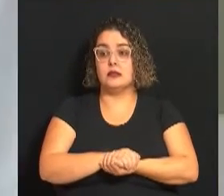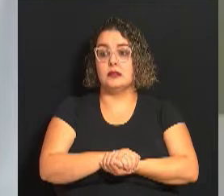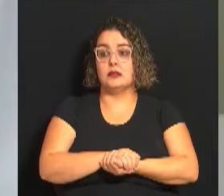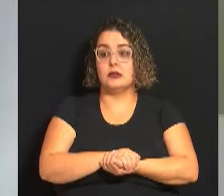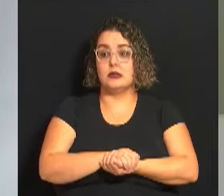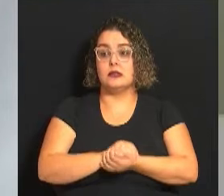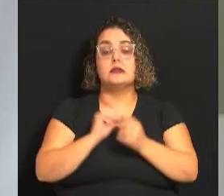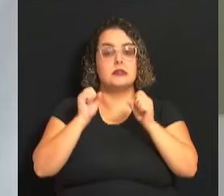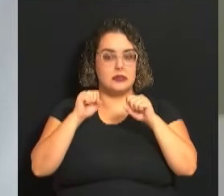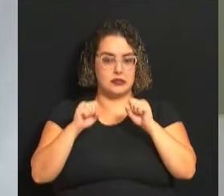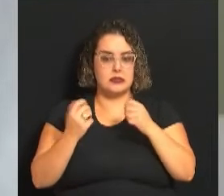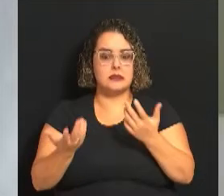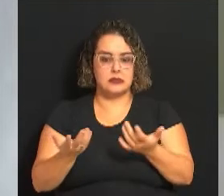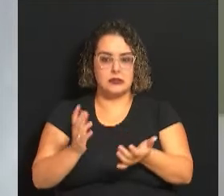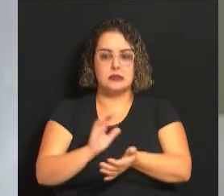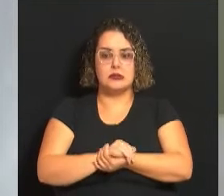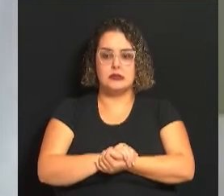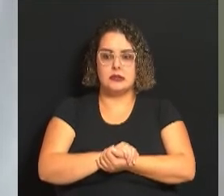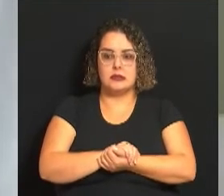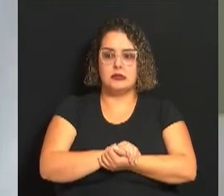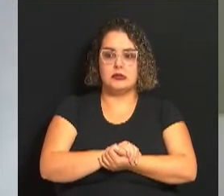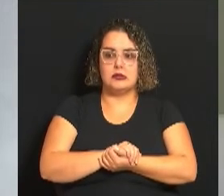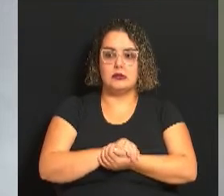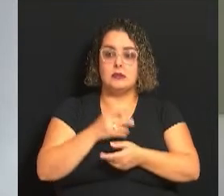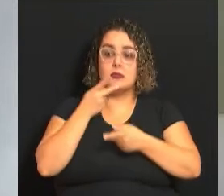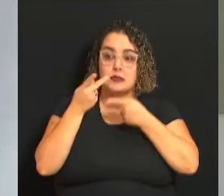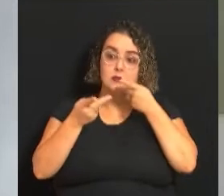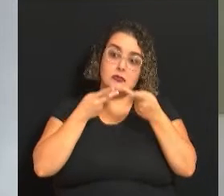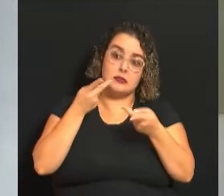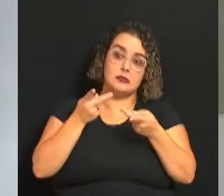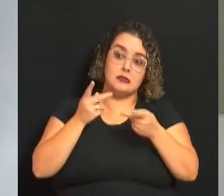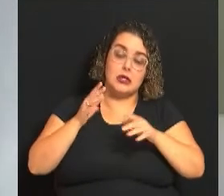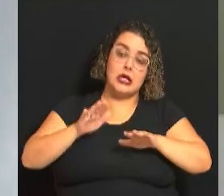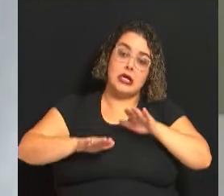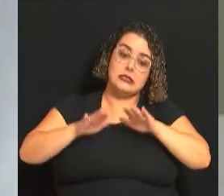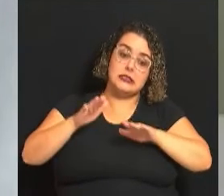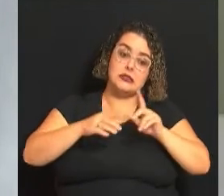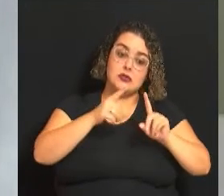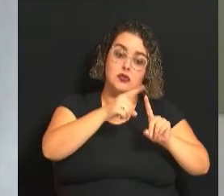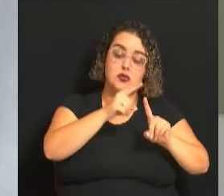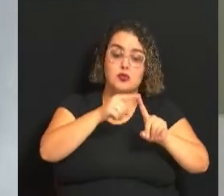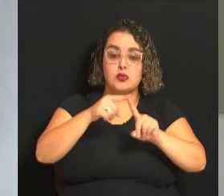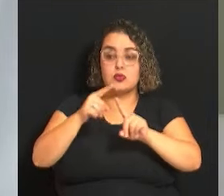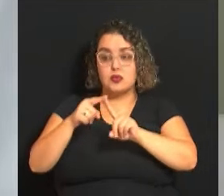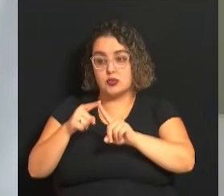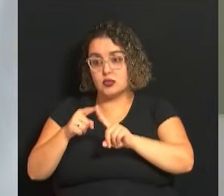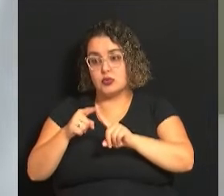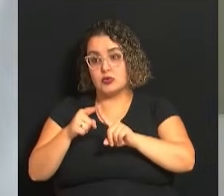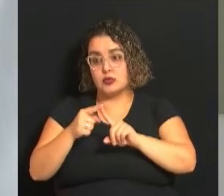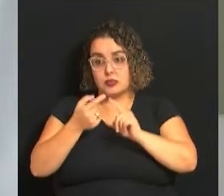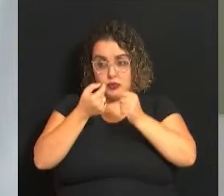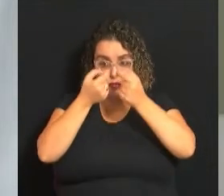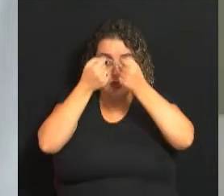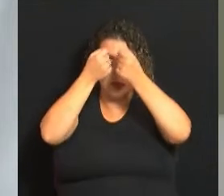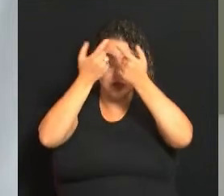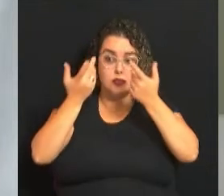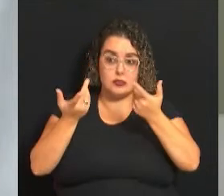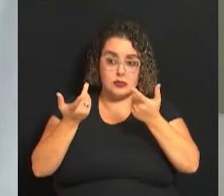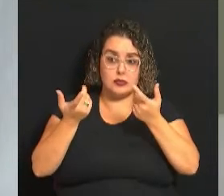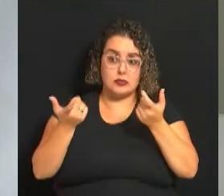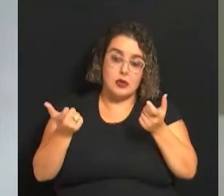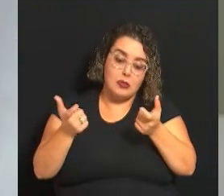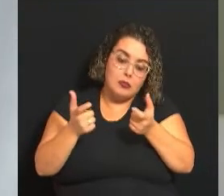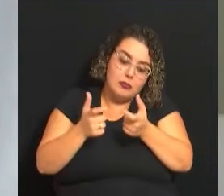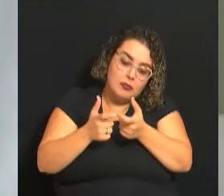Sim, disse para você o seguinte, dependendo do tipo de câncer, né, se o câncer é menos